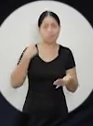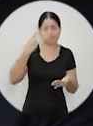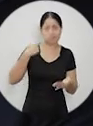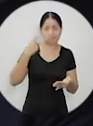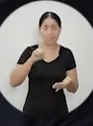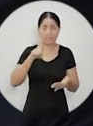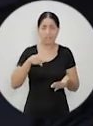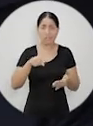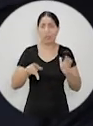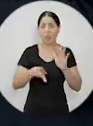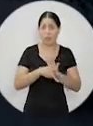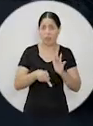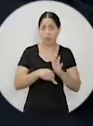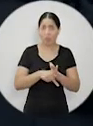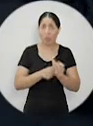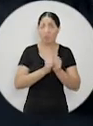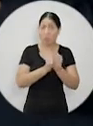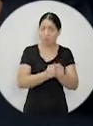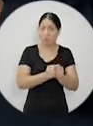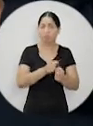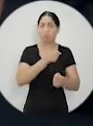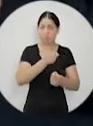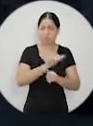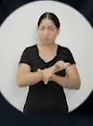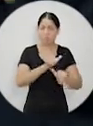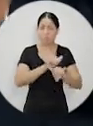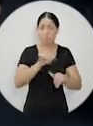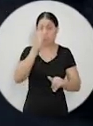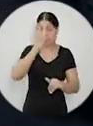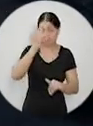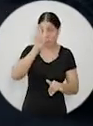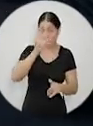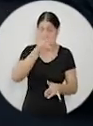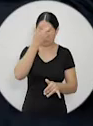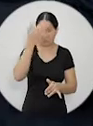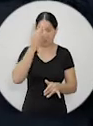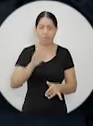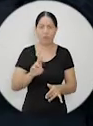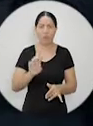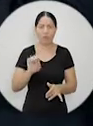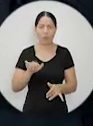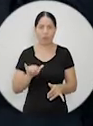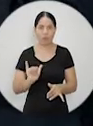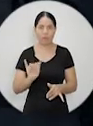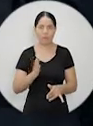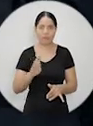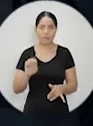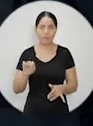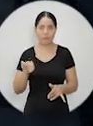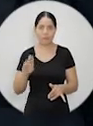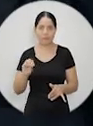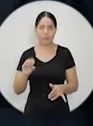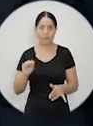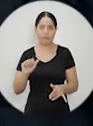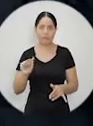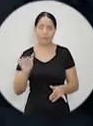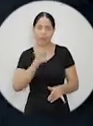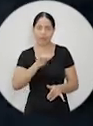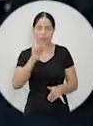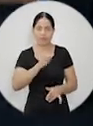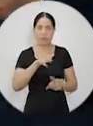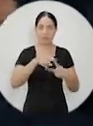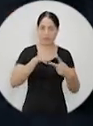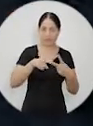historicamente essa relação com o jornalismo. Eu vou lembrar para quem está nos assistindo que Rui Barbosa dizia que as duas profissões que ele